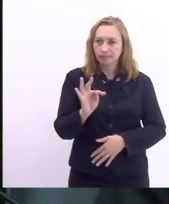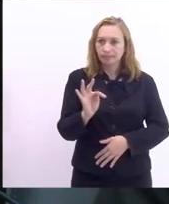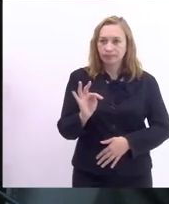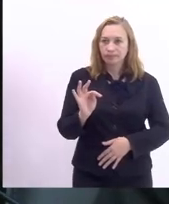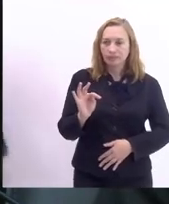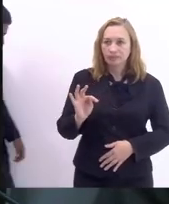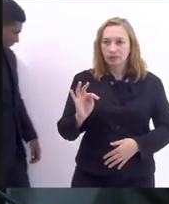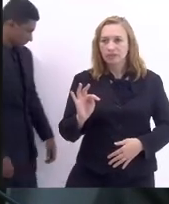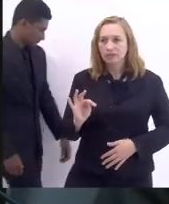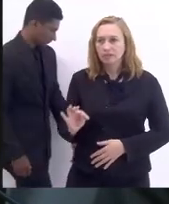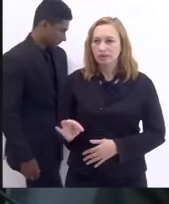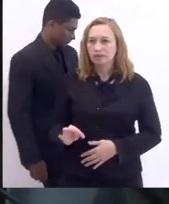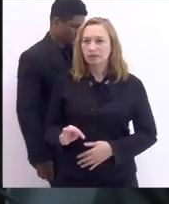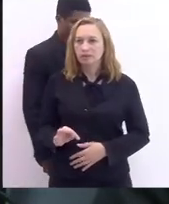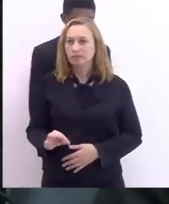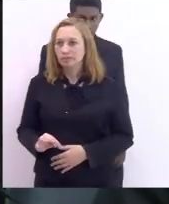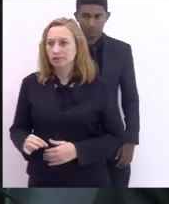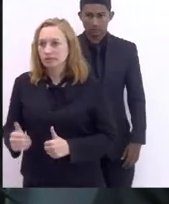somado a um